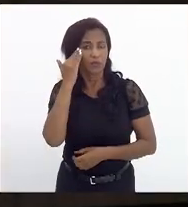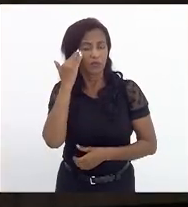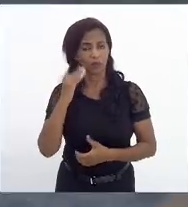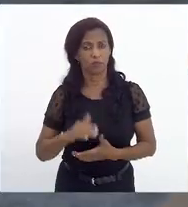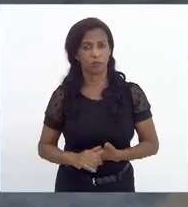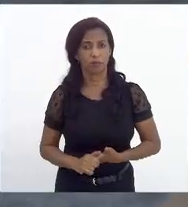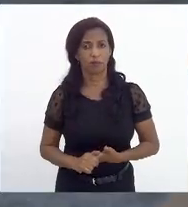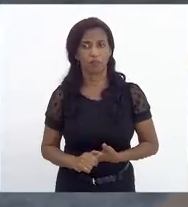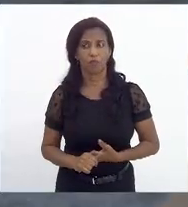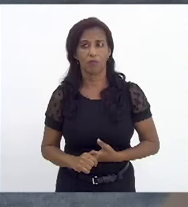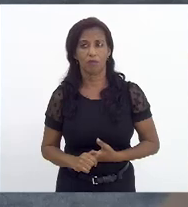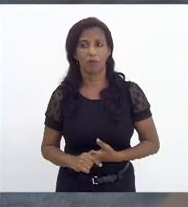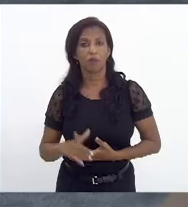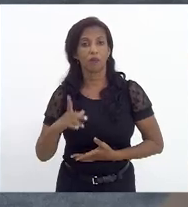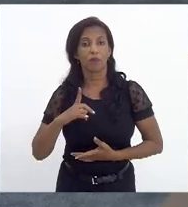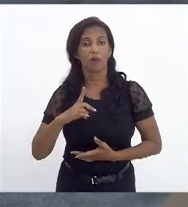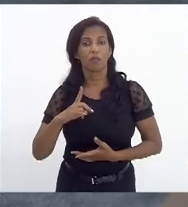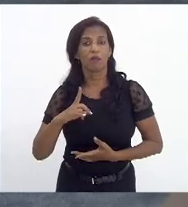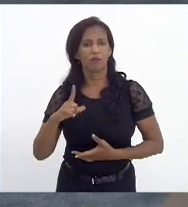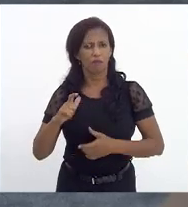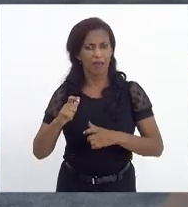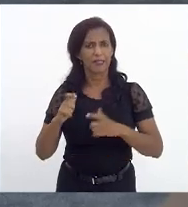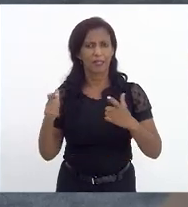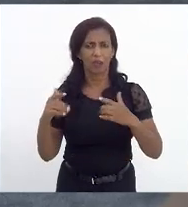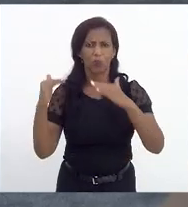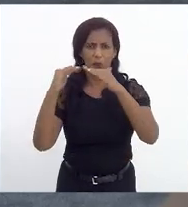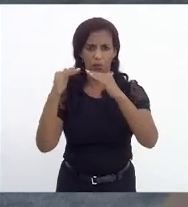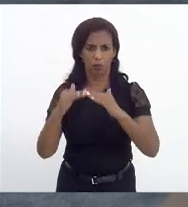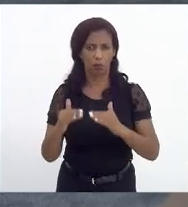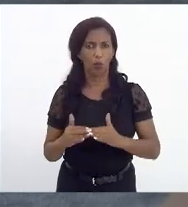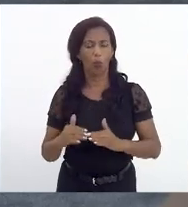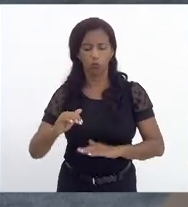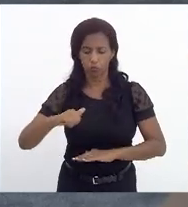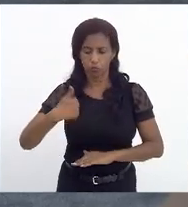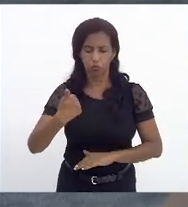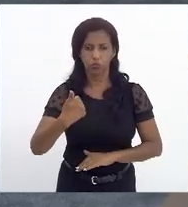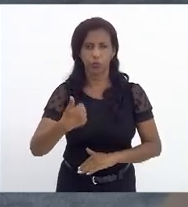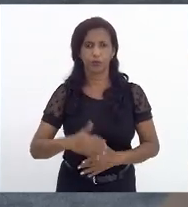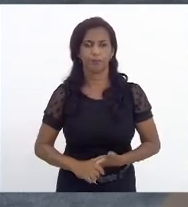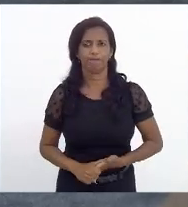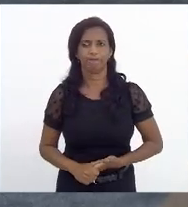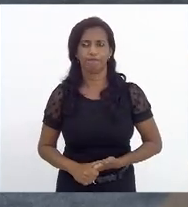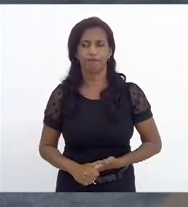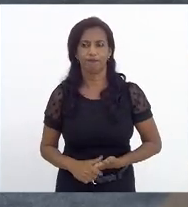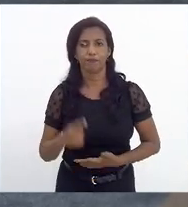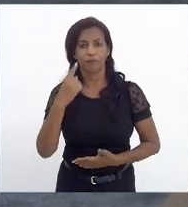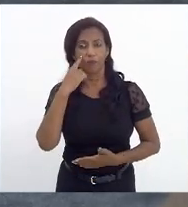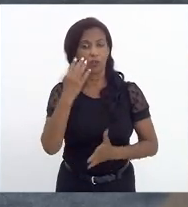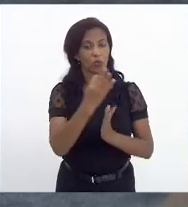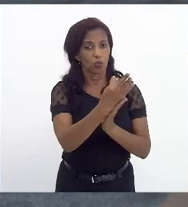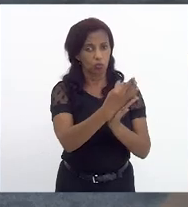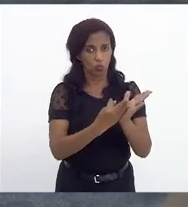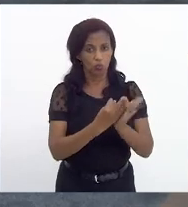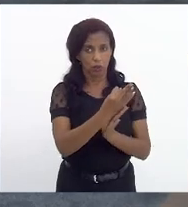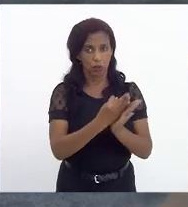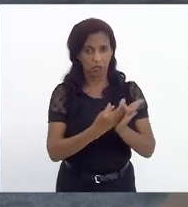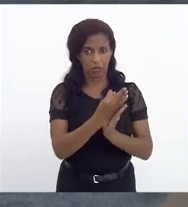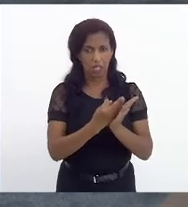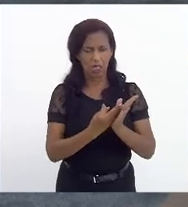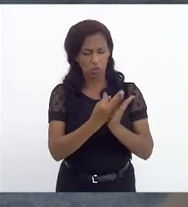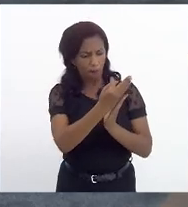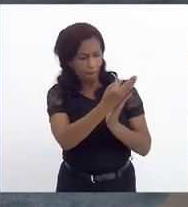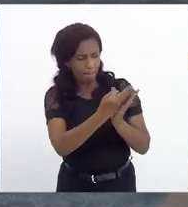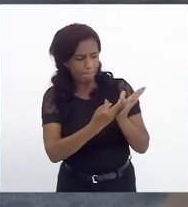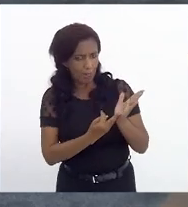Paulo, haverá um grande acordo positivo, visto que o texto que se avizinha